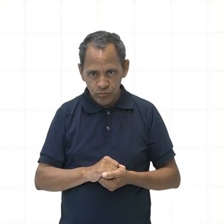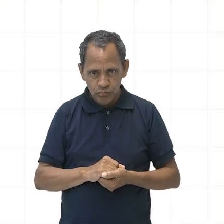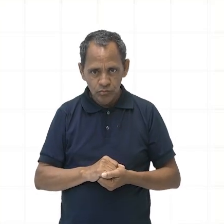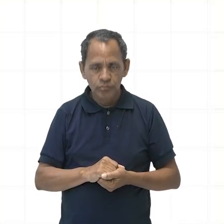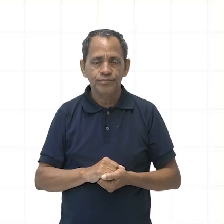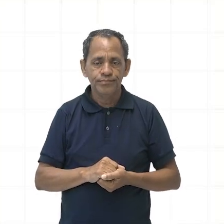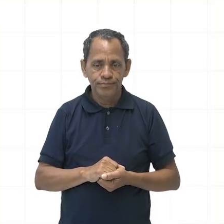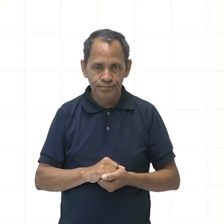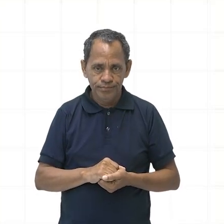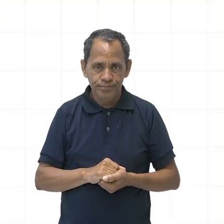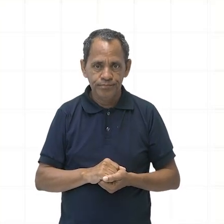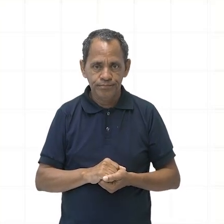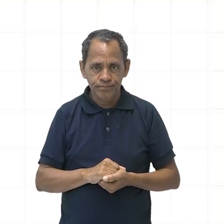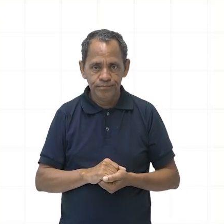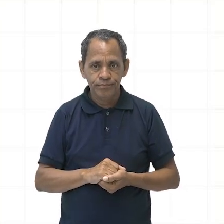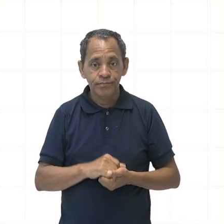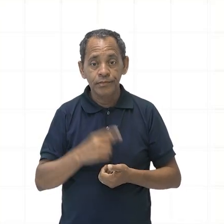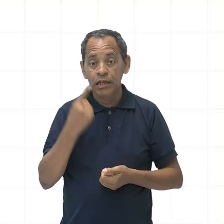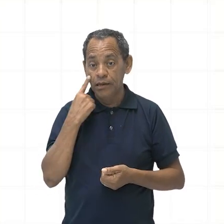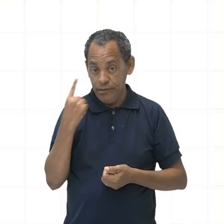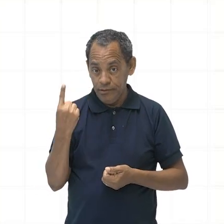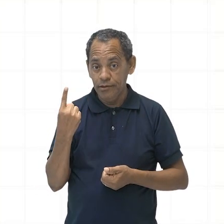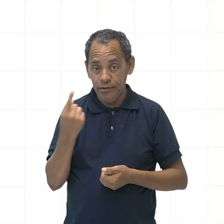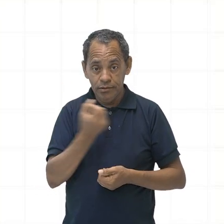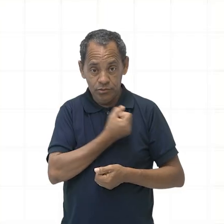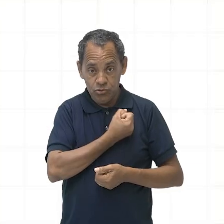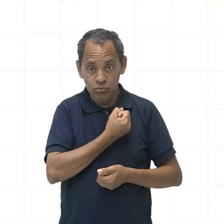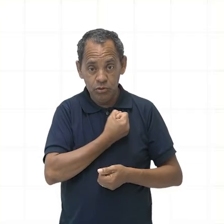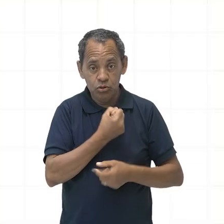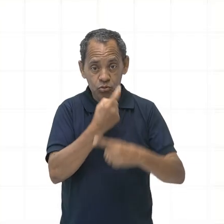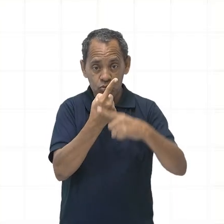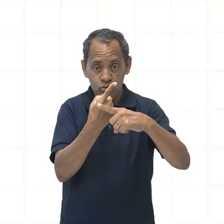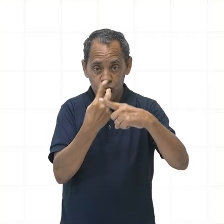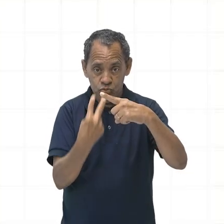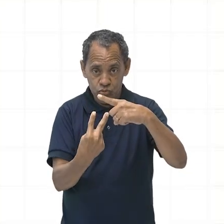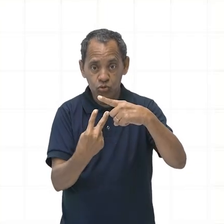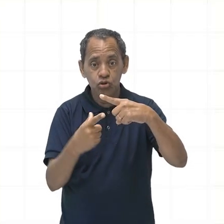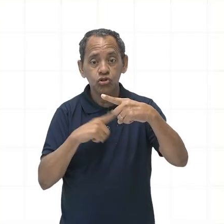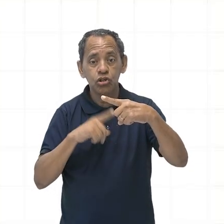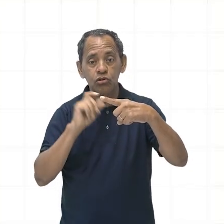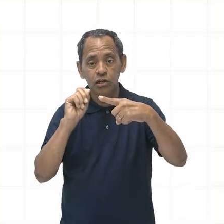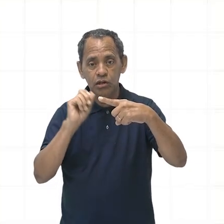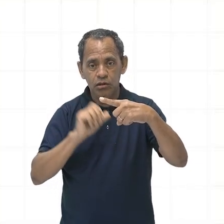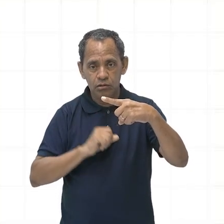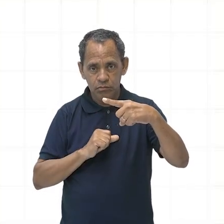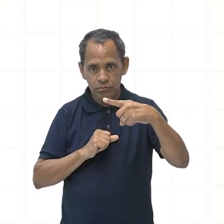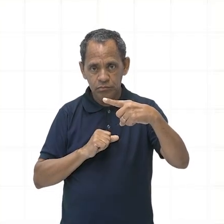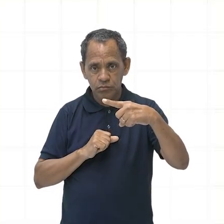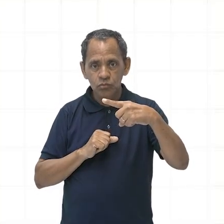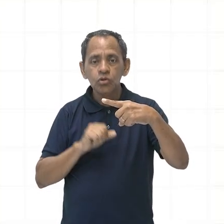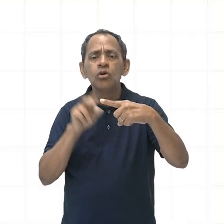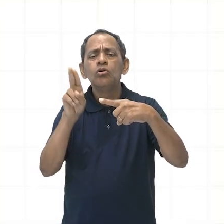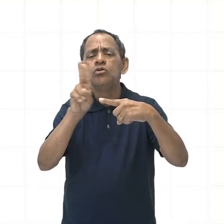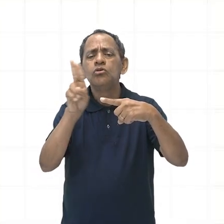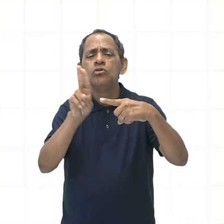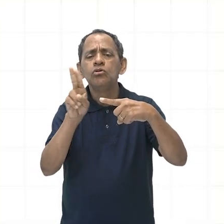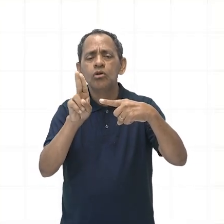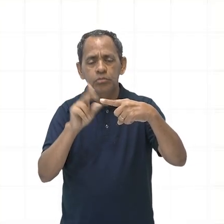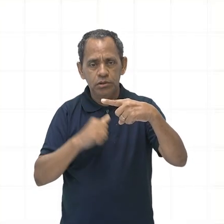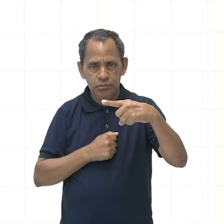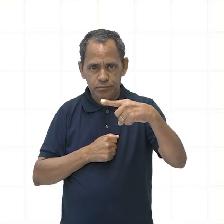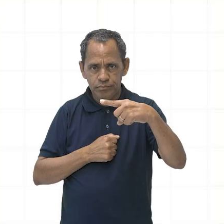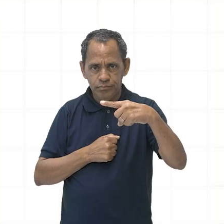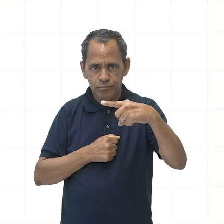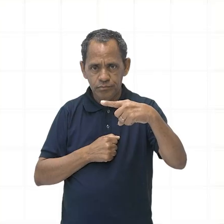1 sobre 2. Aí, esse número, 1 sobre 2, a gente tem aí um nome para ele,